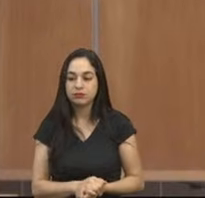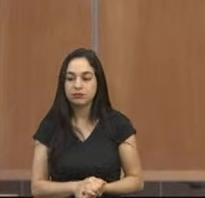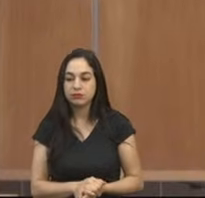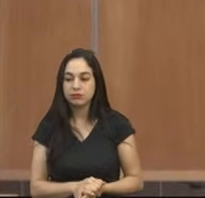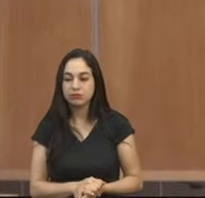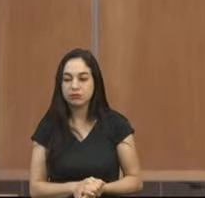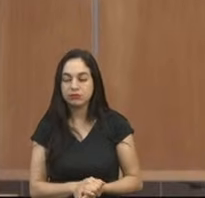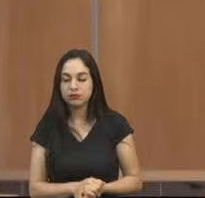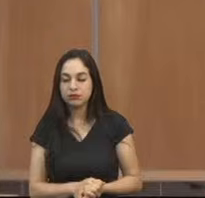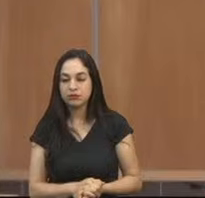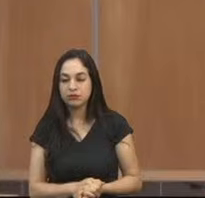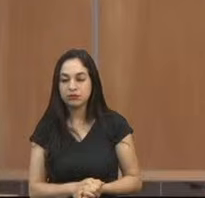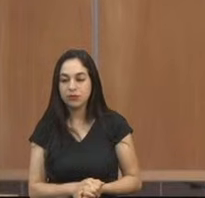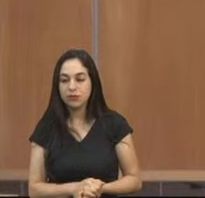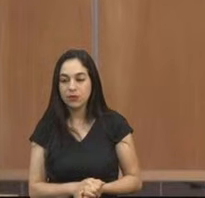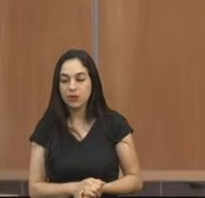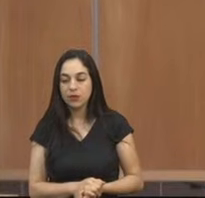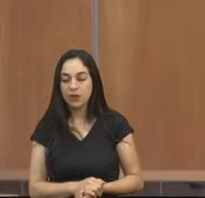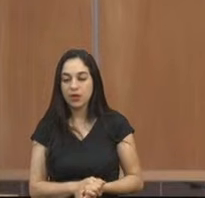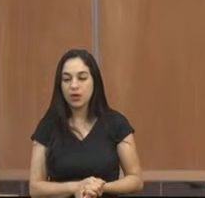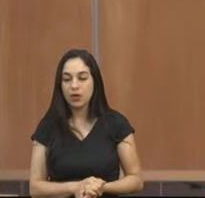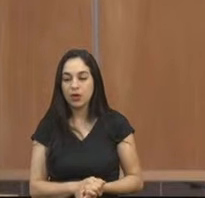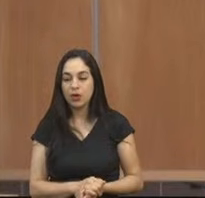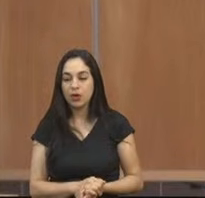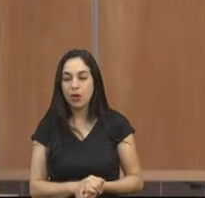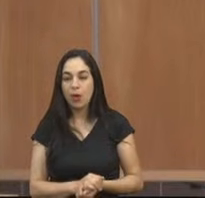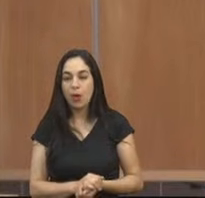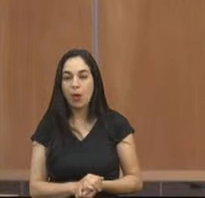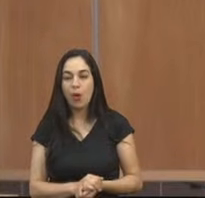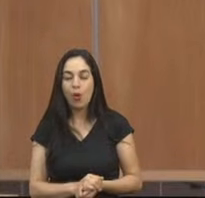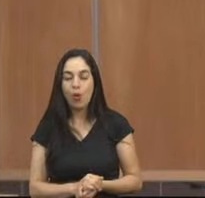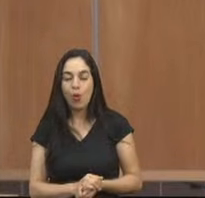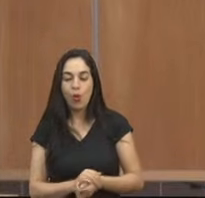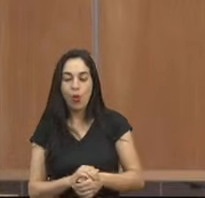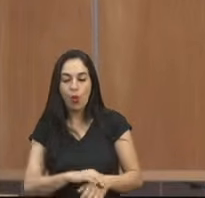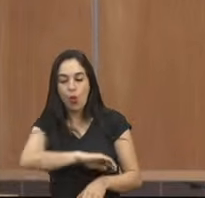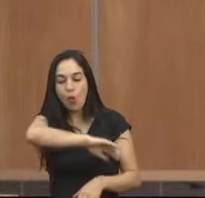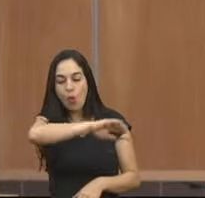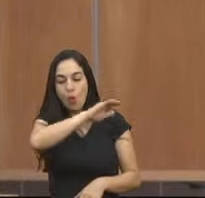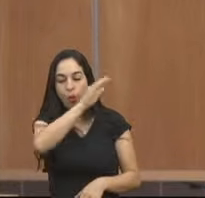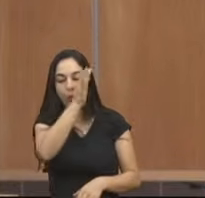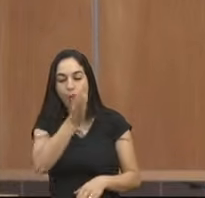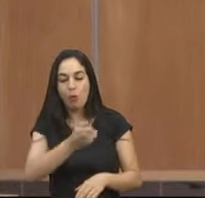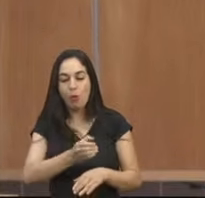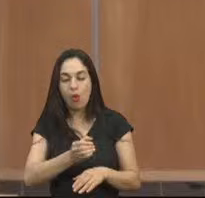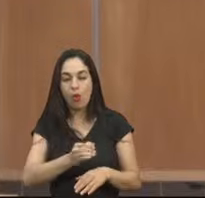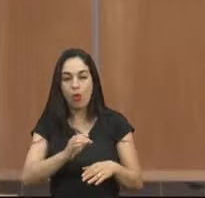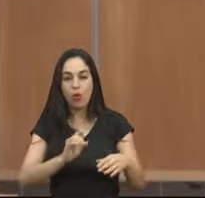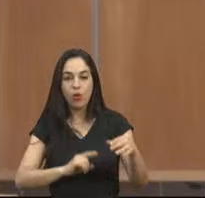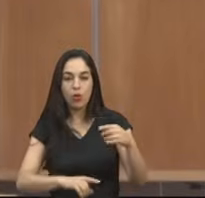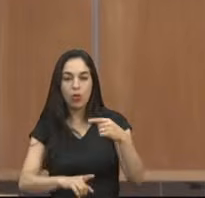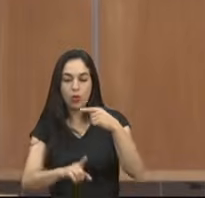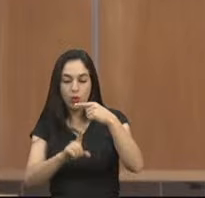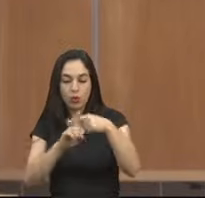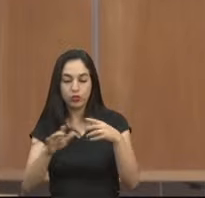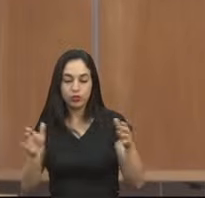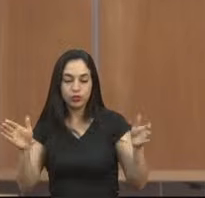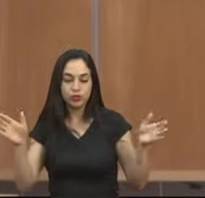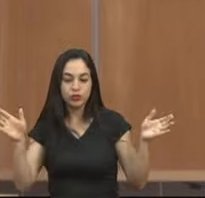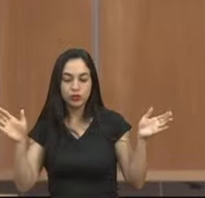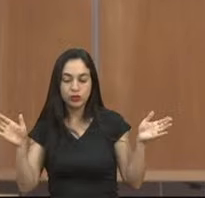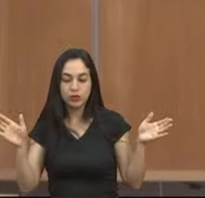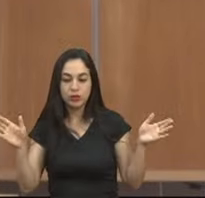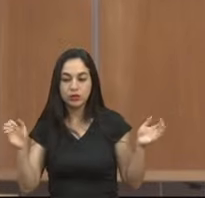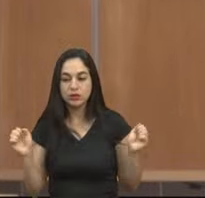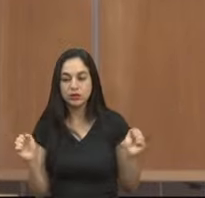Macrodrenagem no Ture, do Morro do Cristo. Fica ali embaixo do Morro do Cristo, aquela vai